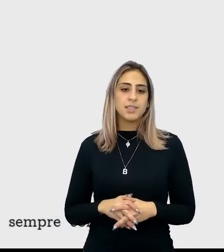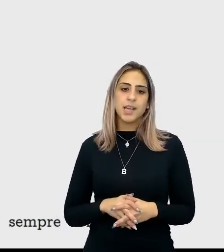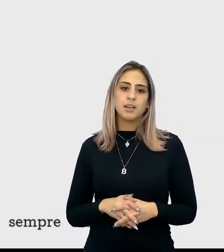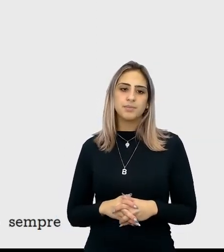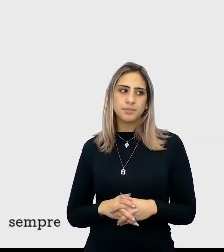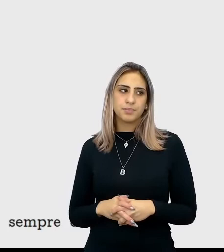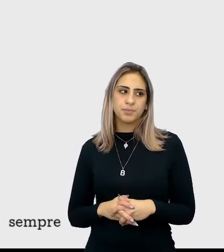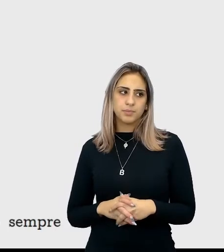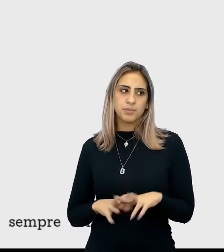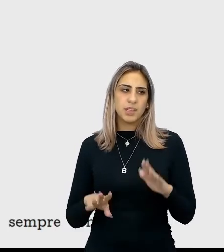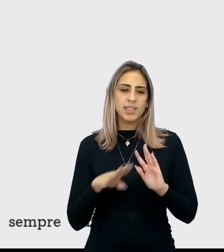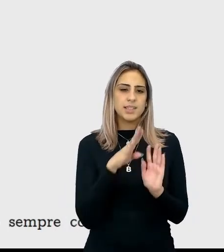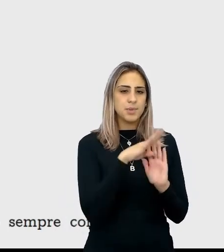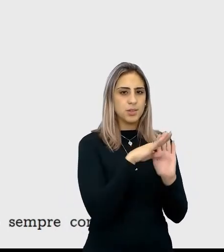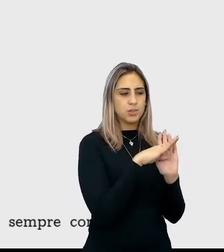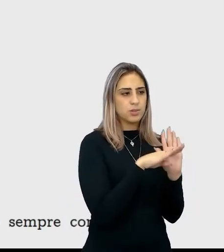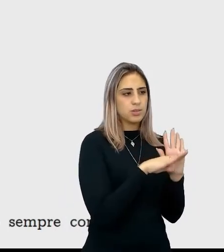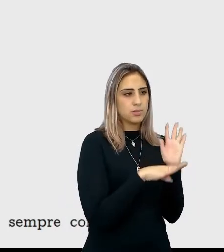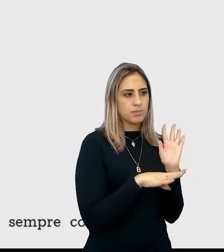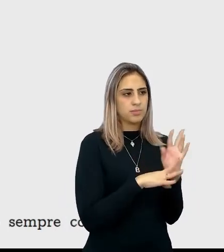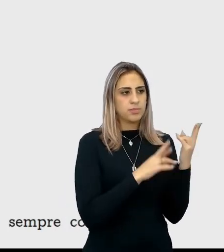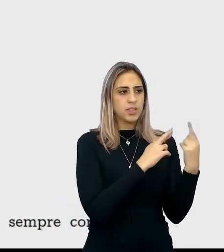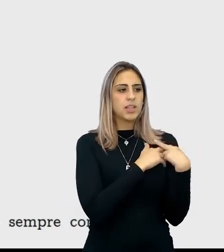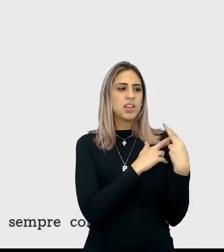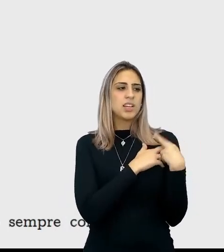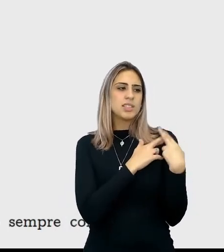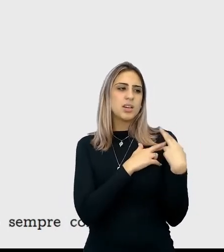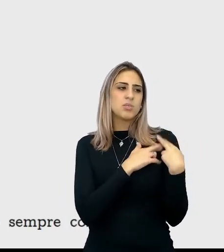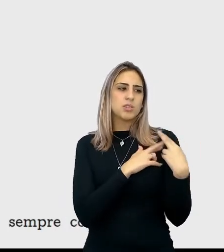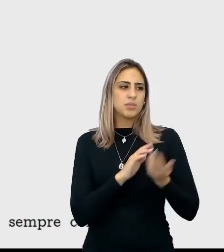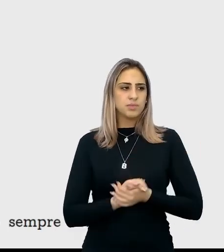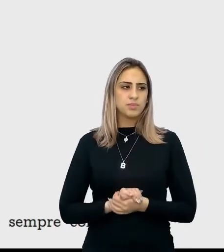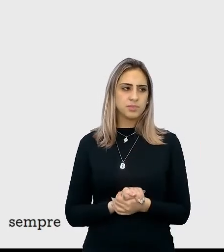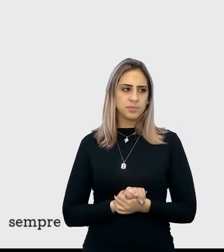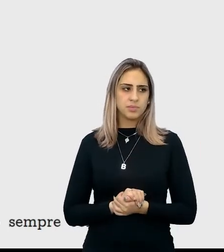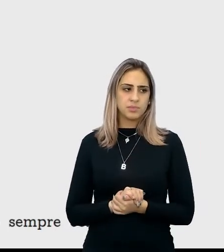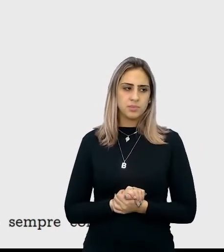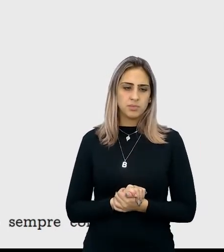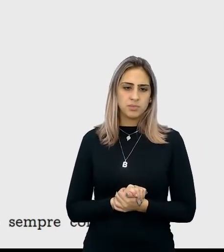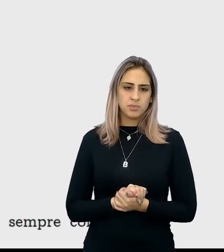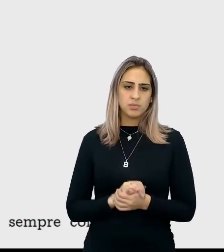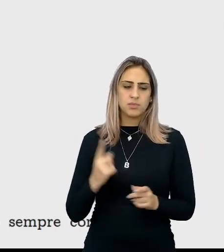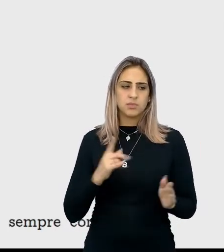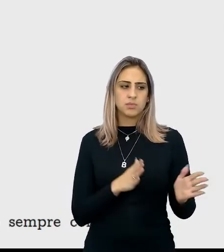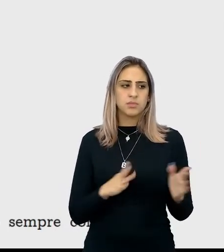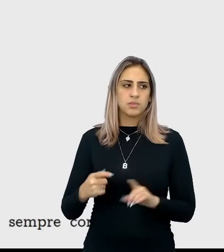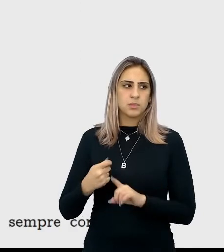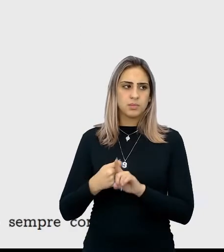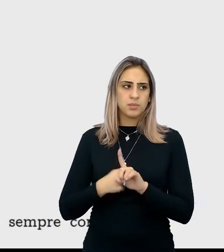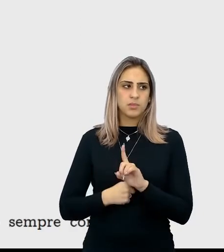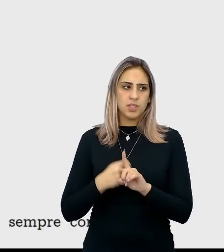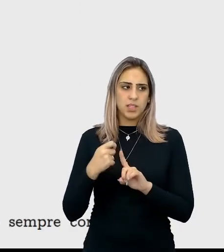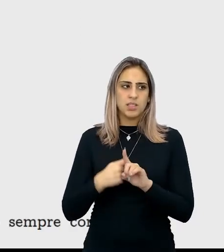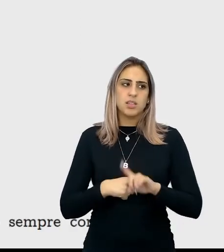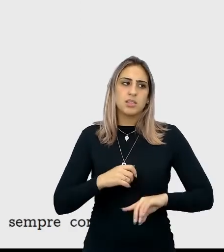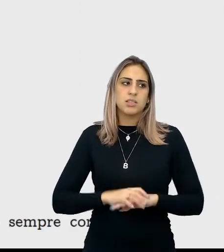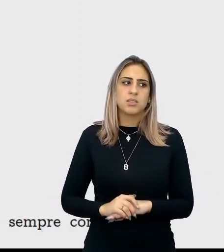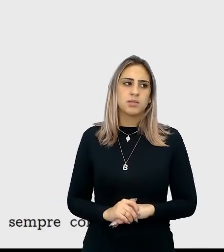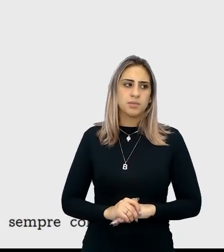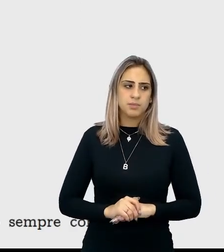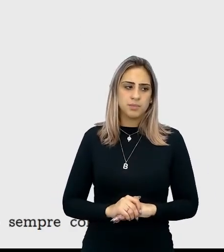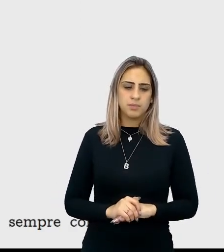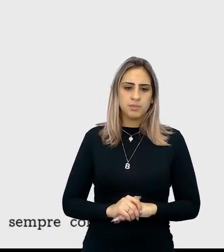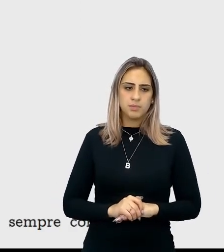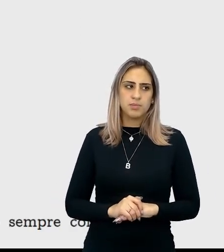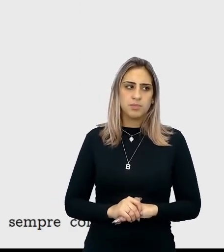que os juros, eles são fixados em 12 mil. Então, no primeiro mês, 12 mil, no segundo, 12 mil, no